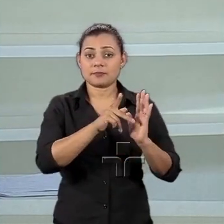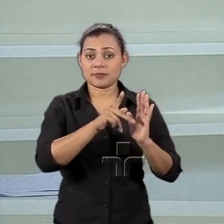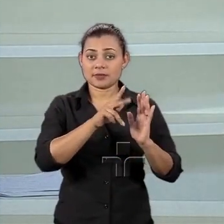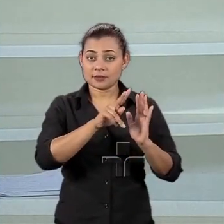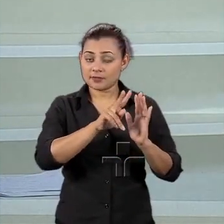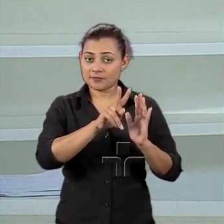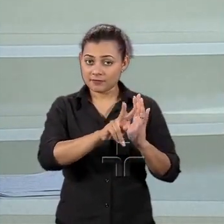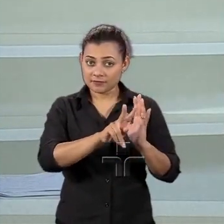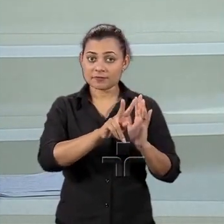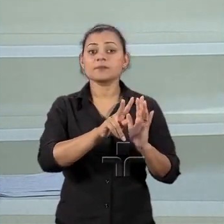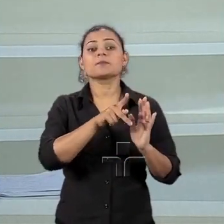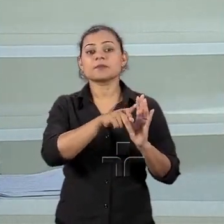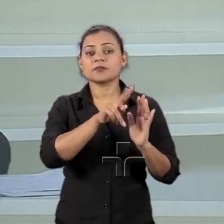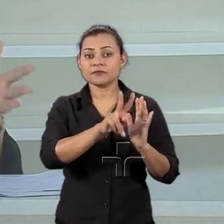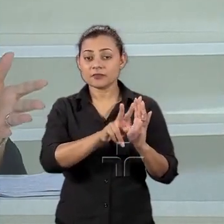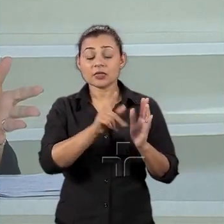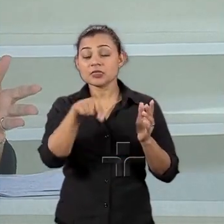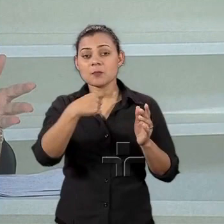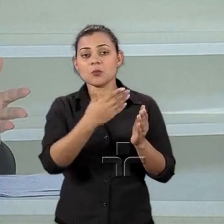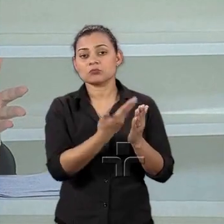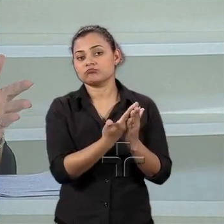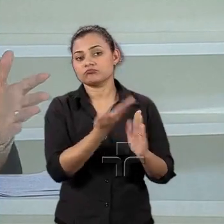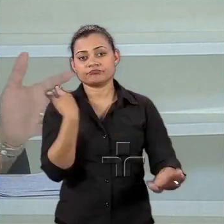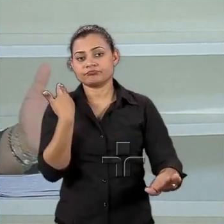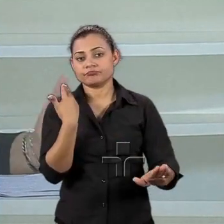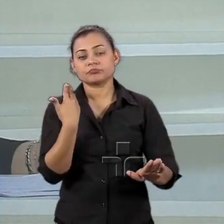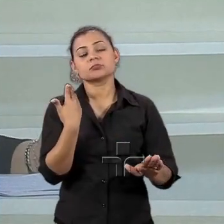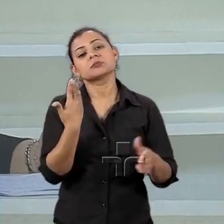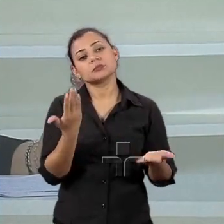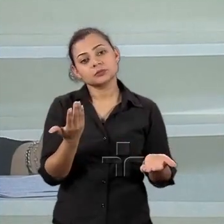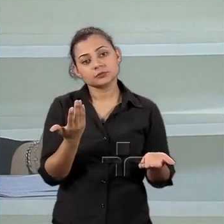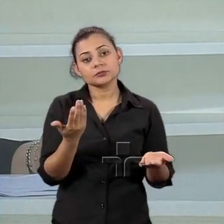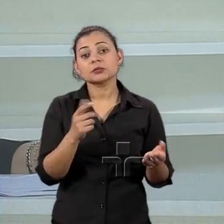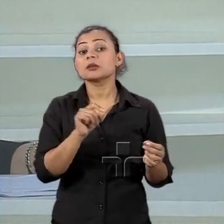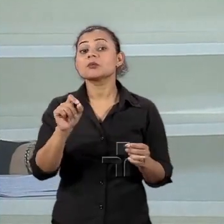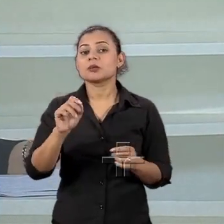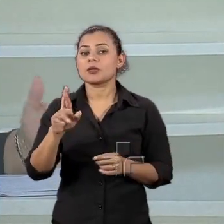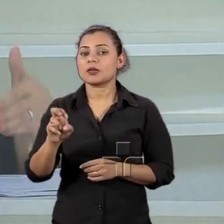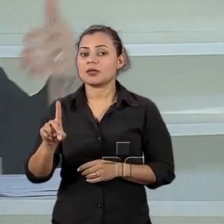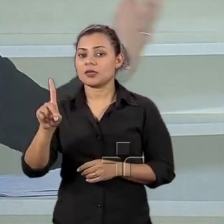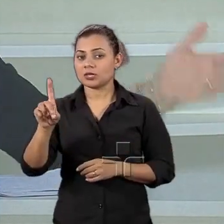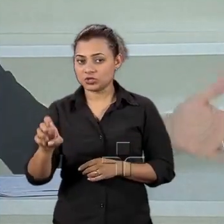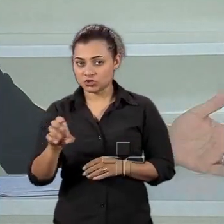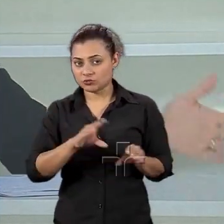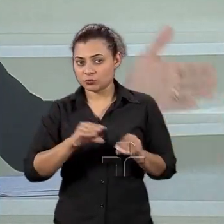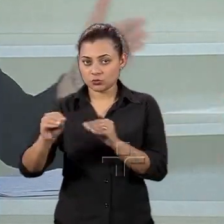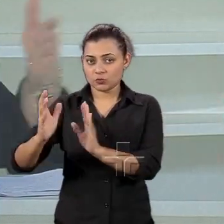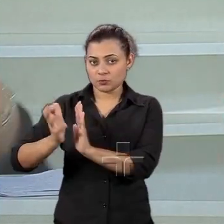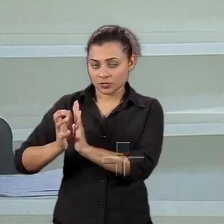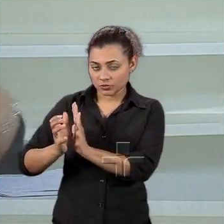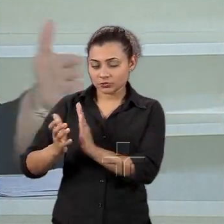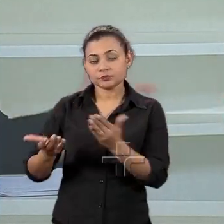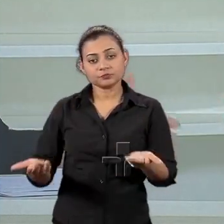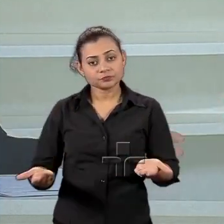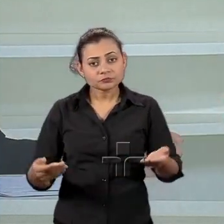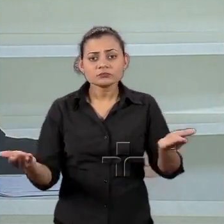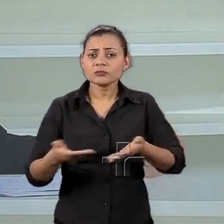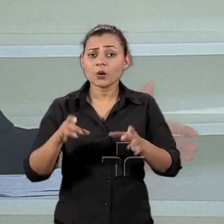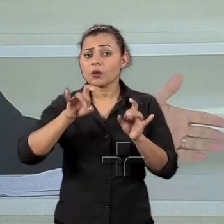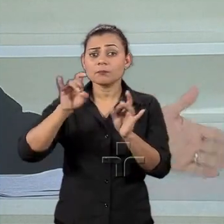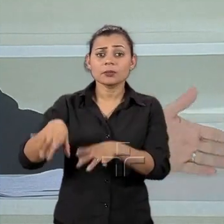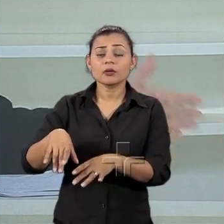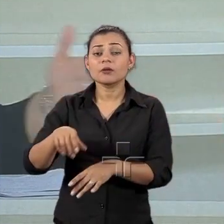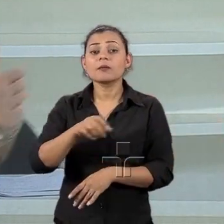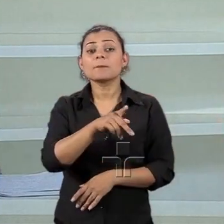se sentiu obrigada a sair do PV, eu até não sei porquê, e foi para o Rede. Né? E hoje você, depois dela ter abandonado o